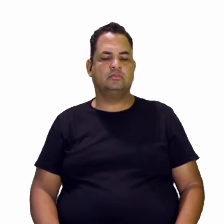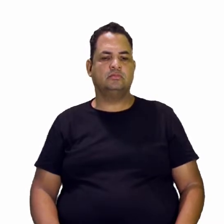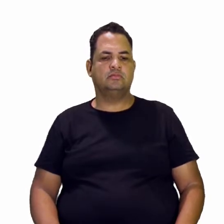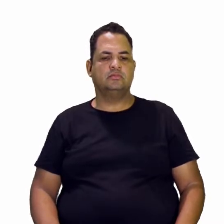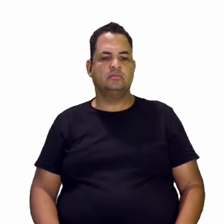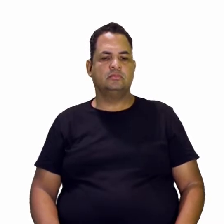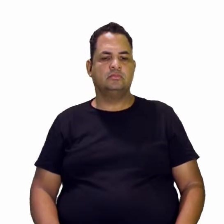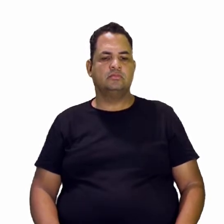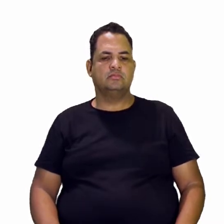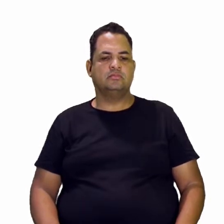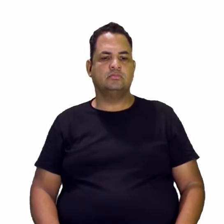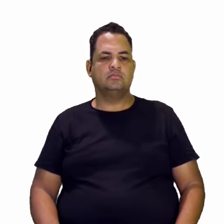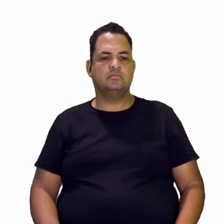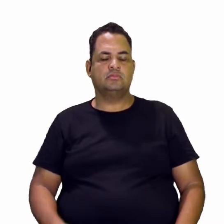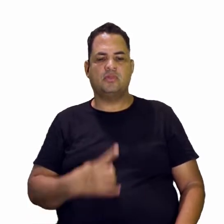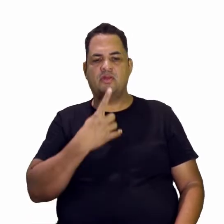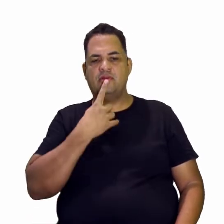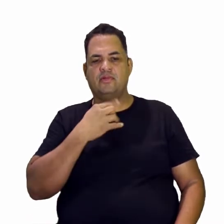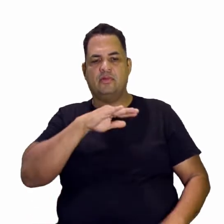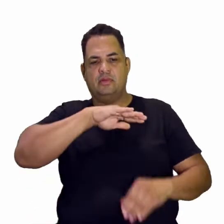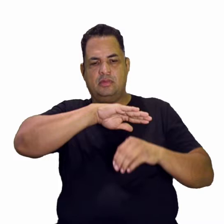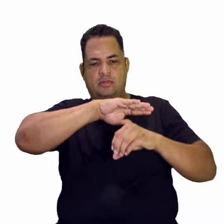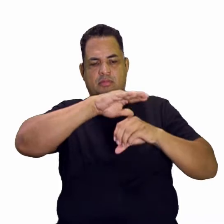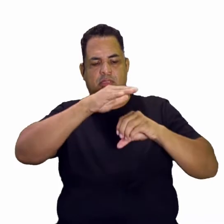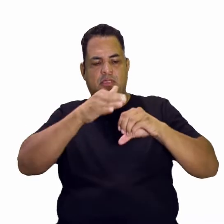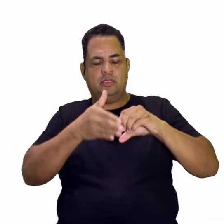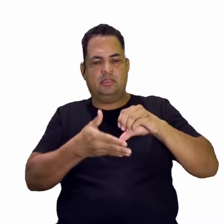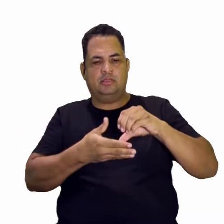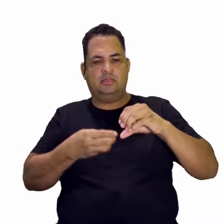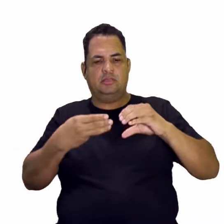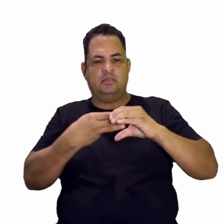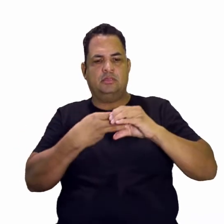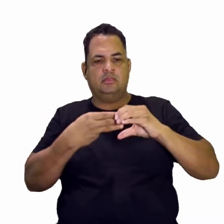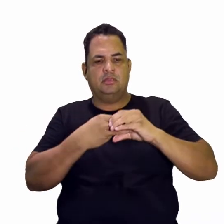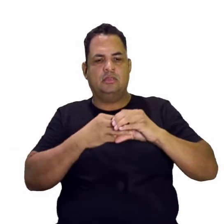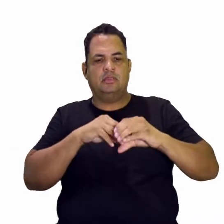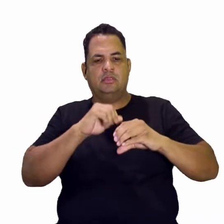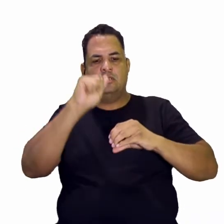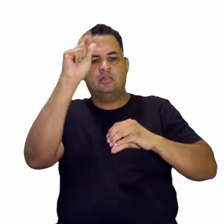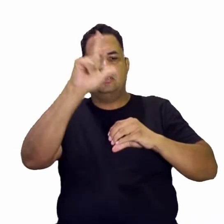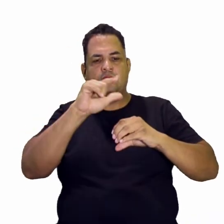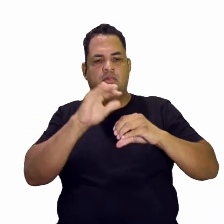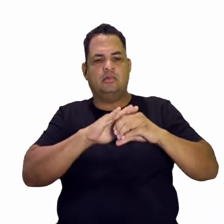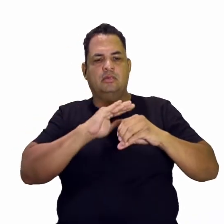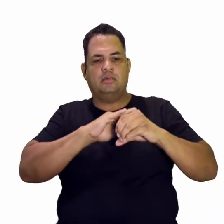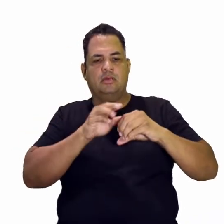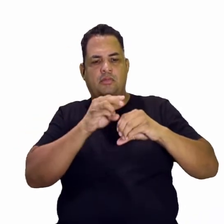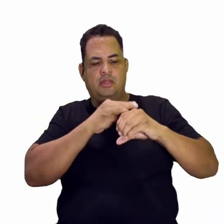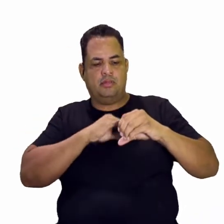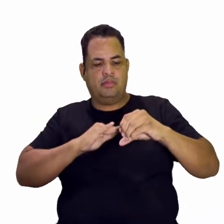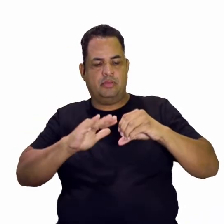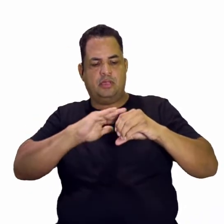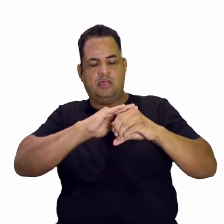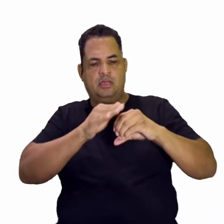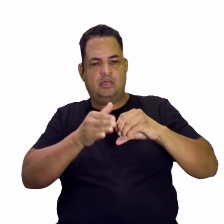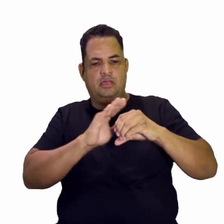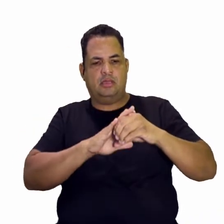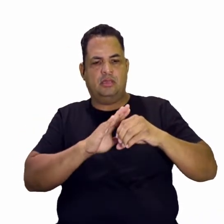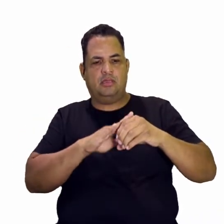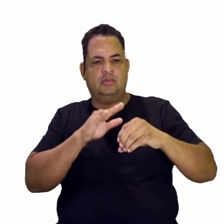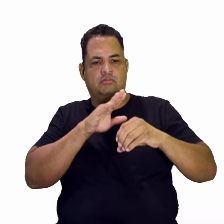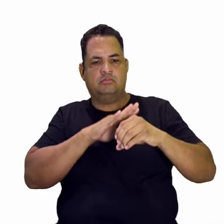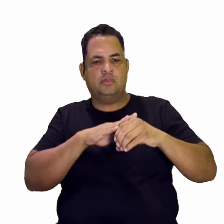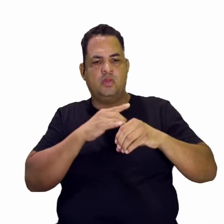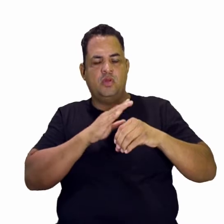assim. O vermelhinho é a parede celular. O azulzinho é a membrana plasmática. O branquinho ali,